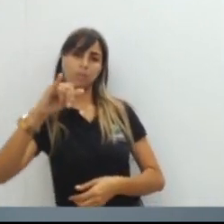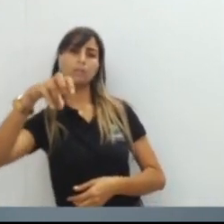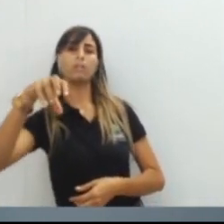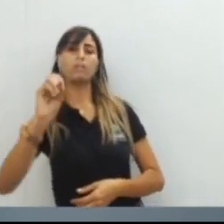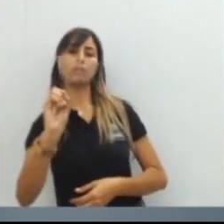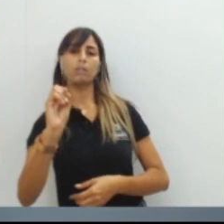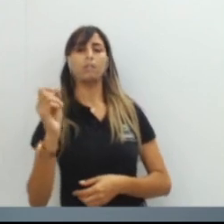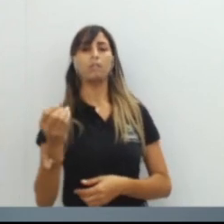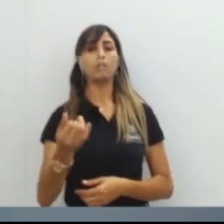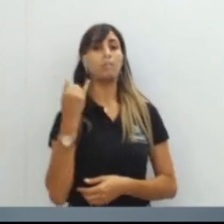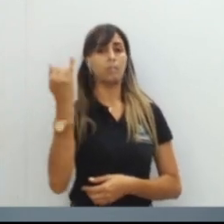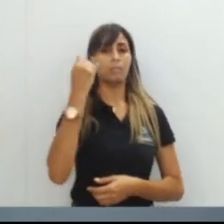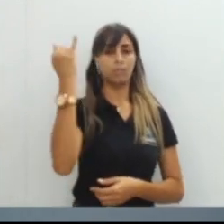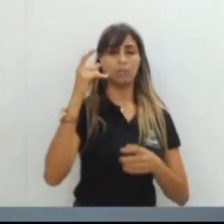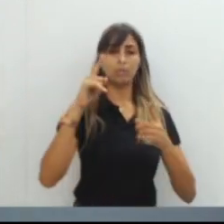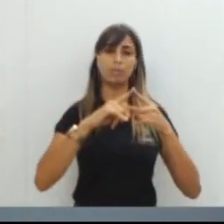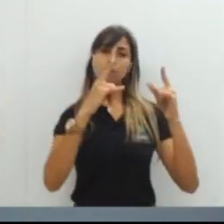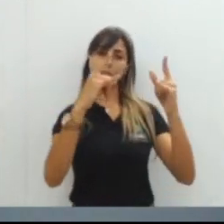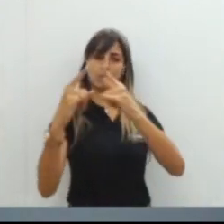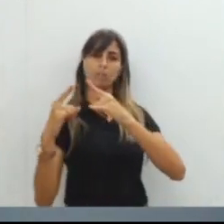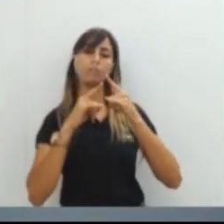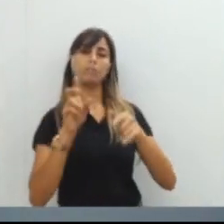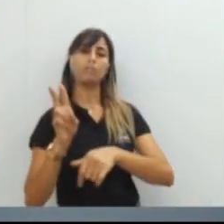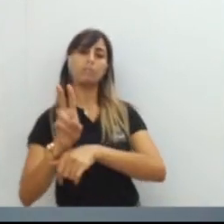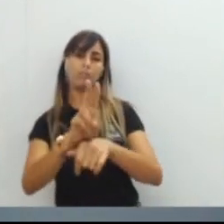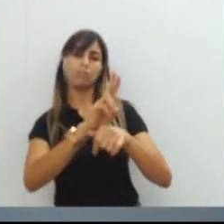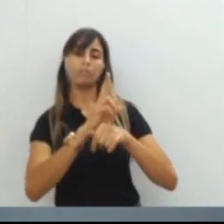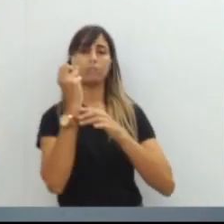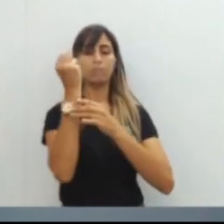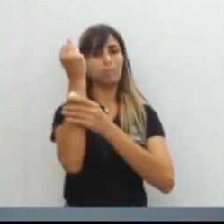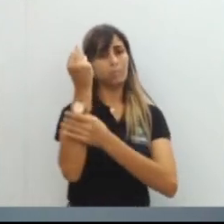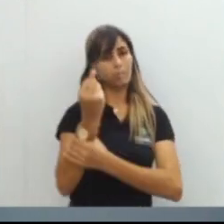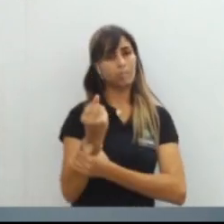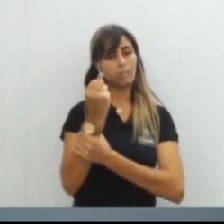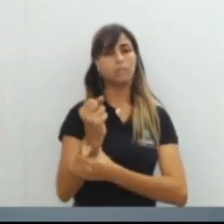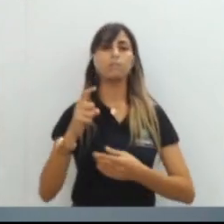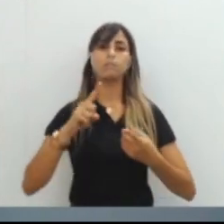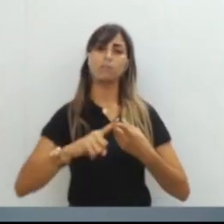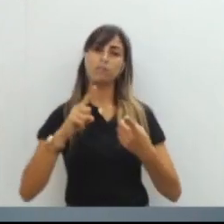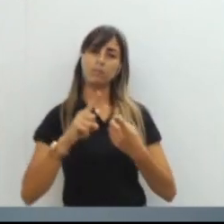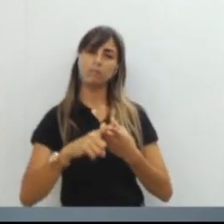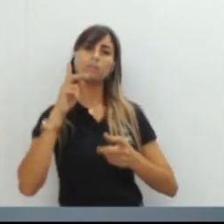finalidade, as unidades de conservação também garantem que as